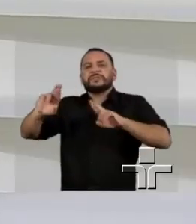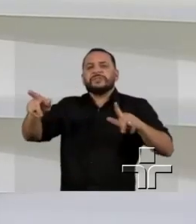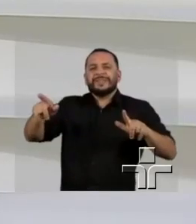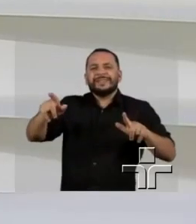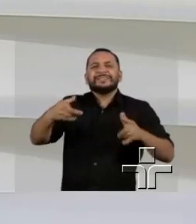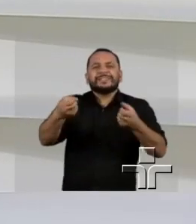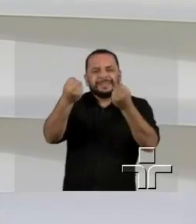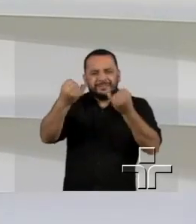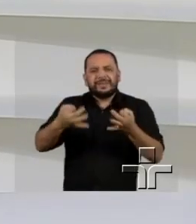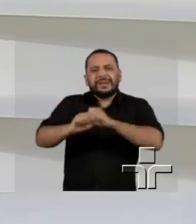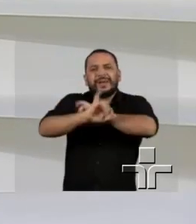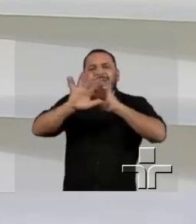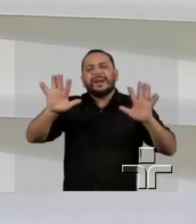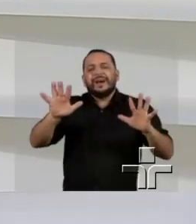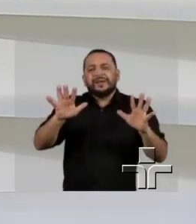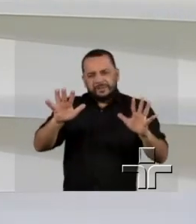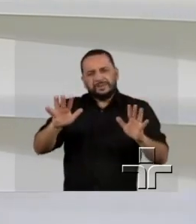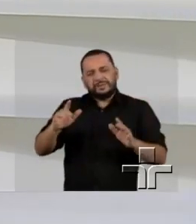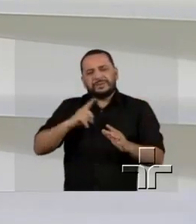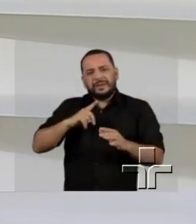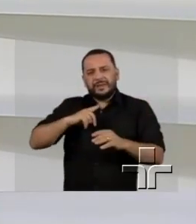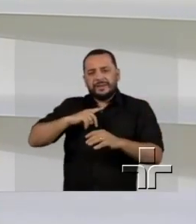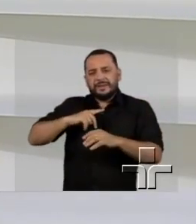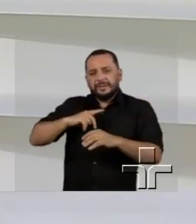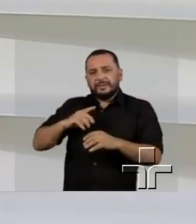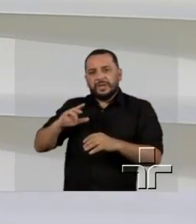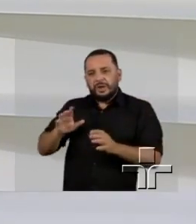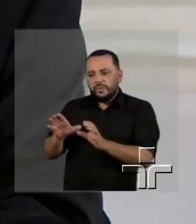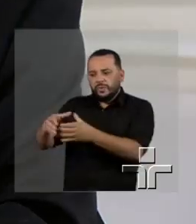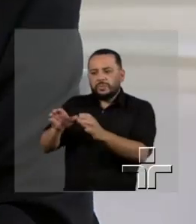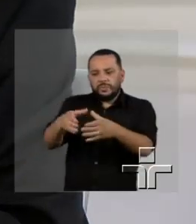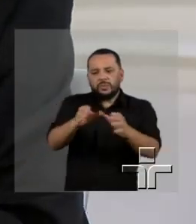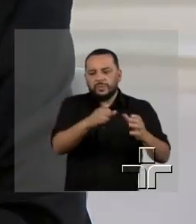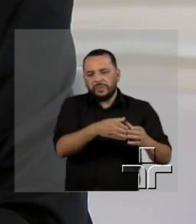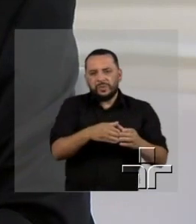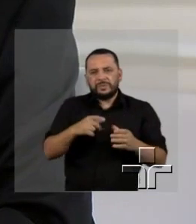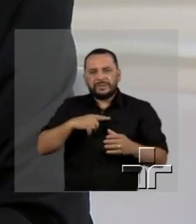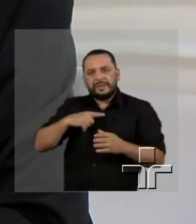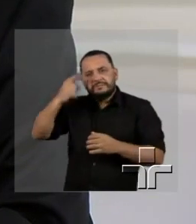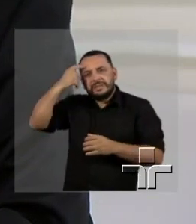se sente... Não, mas só que quando você é ideológico, você não é racional.